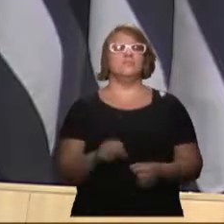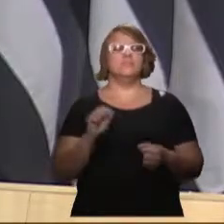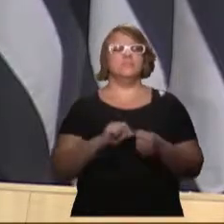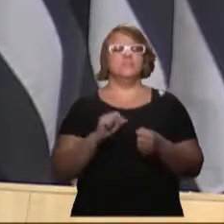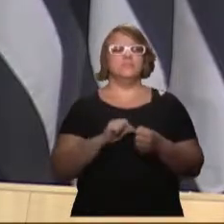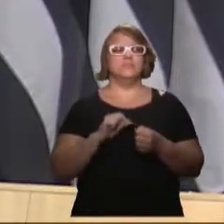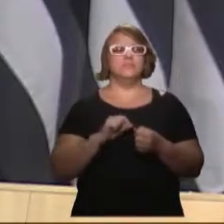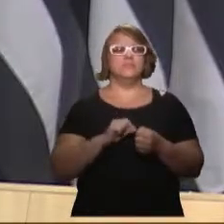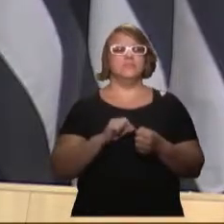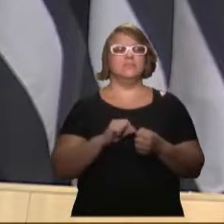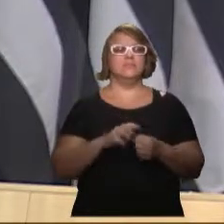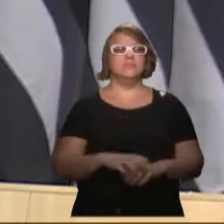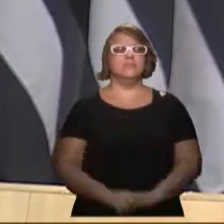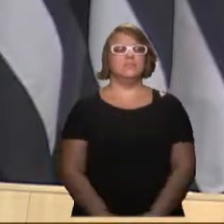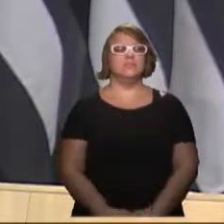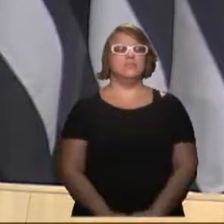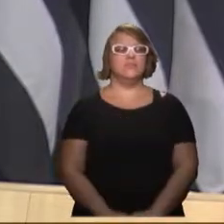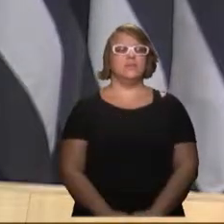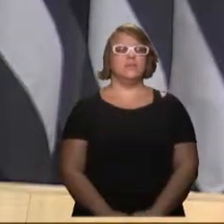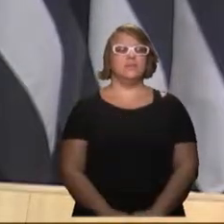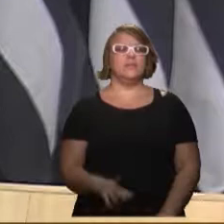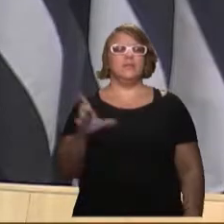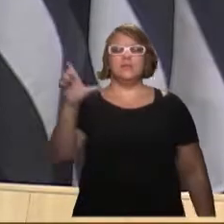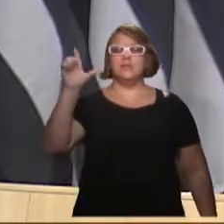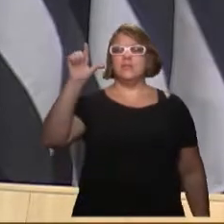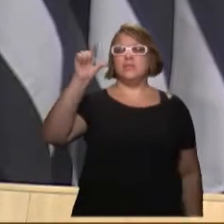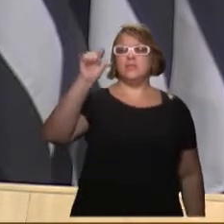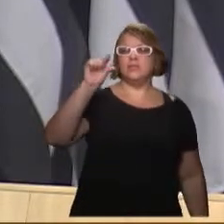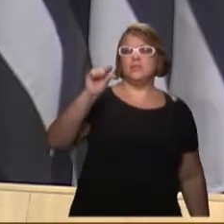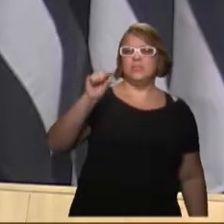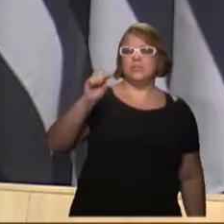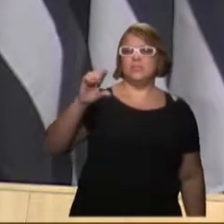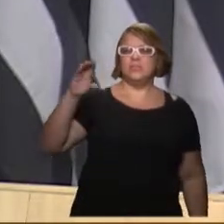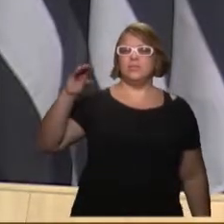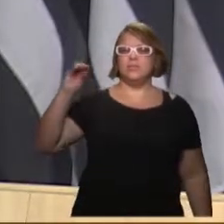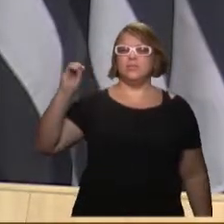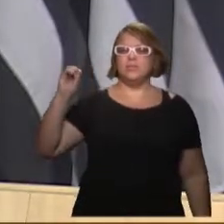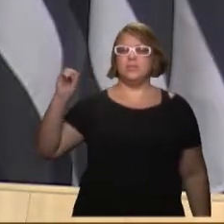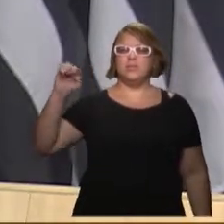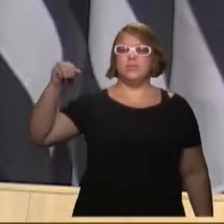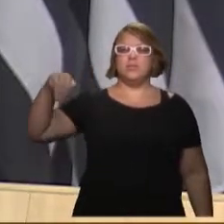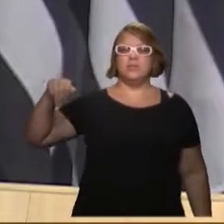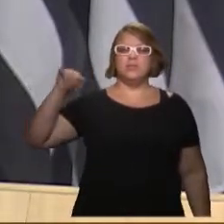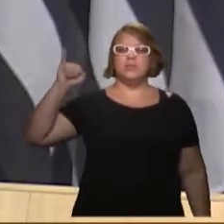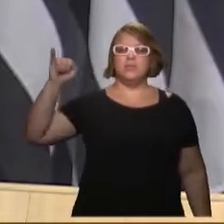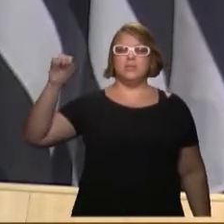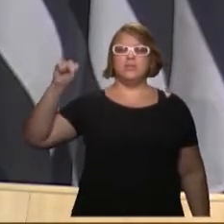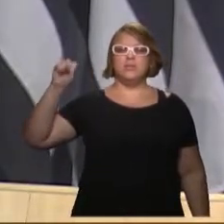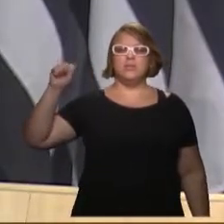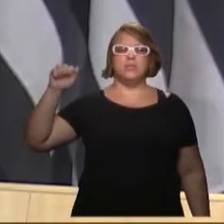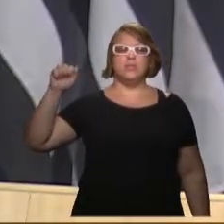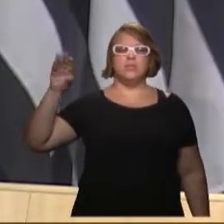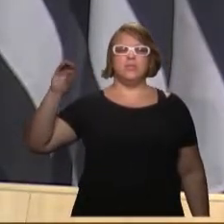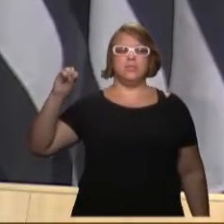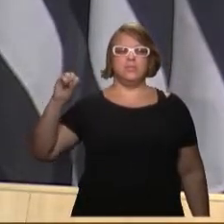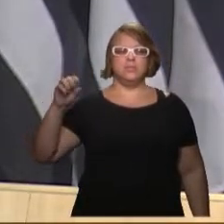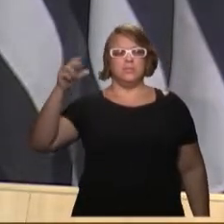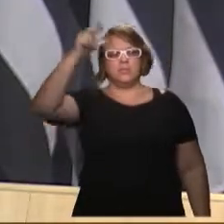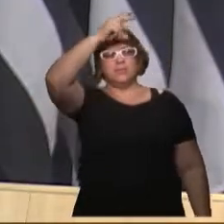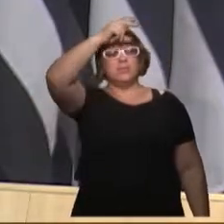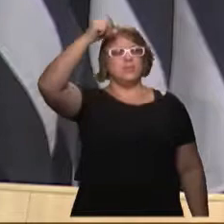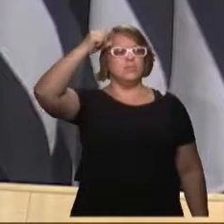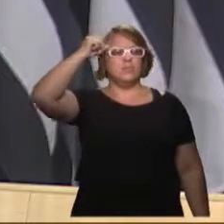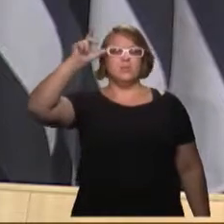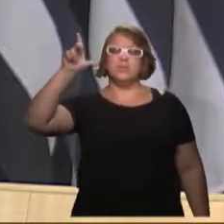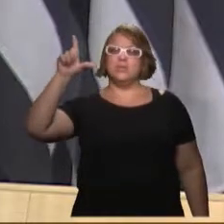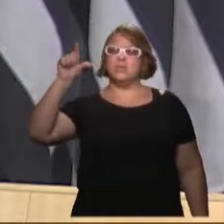é a redução do quadro de comissionado dentro da prefeitura. Entre elas é a possível redução do salário do prefeito,